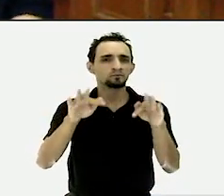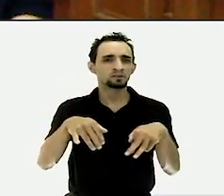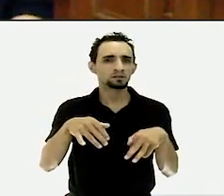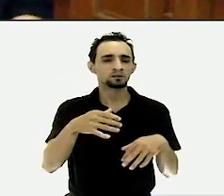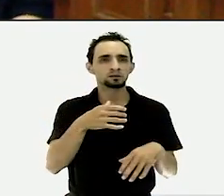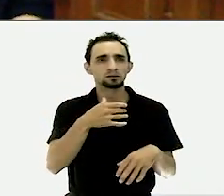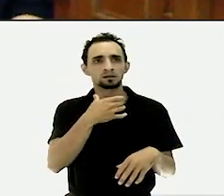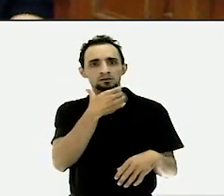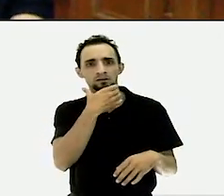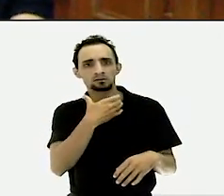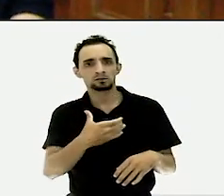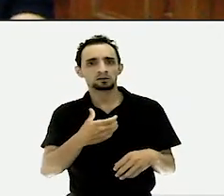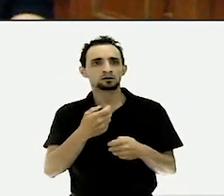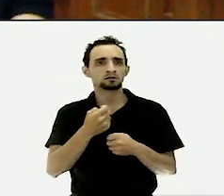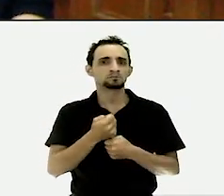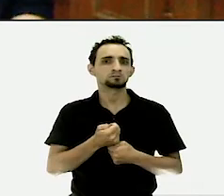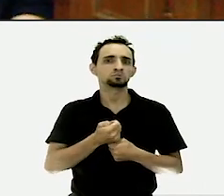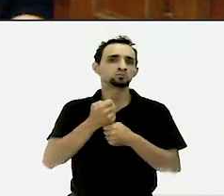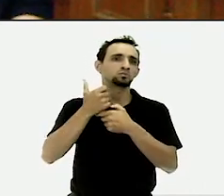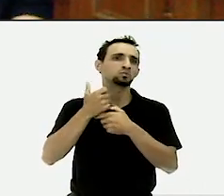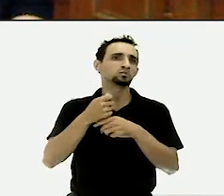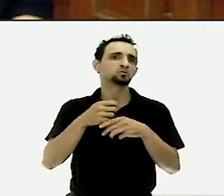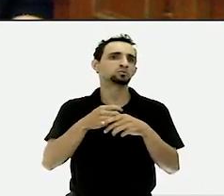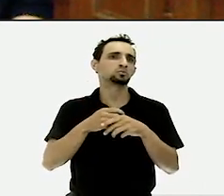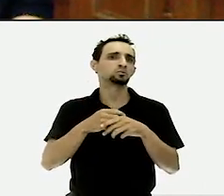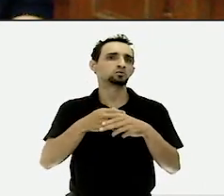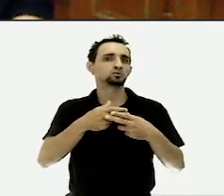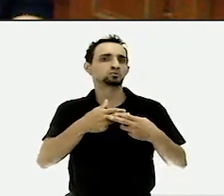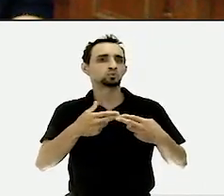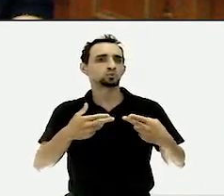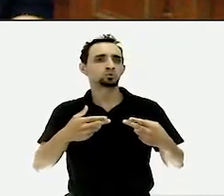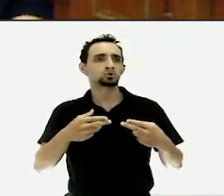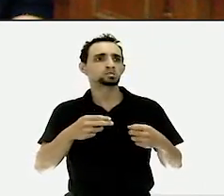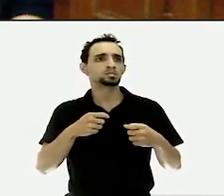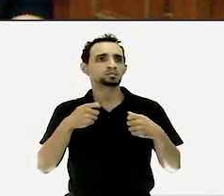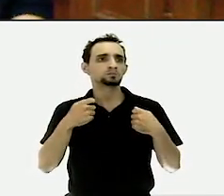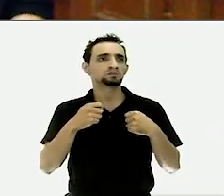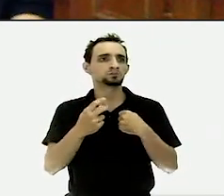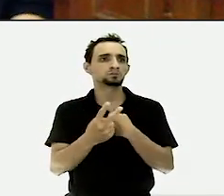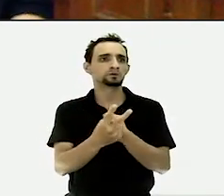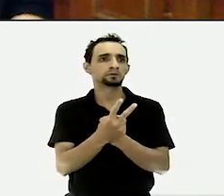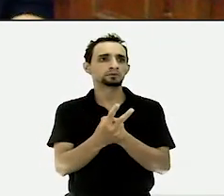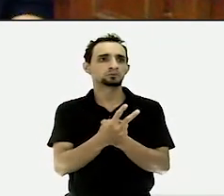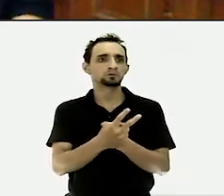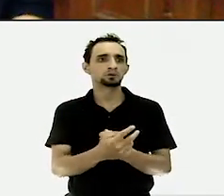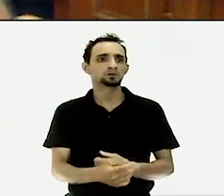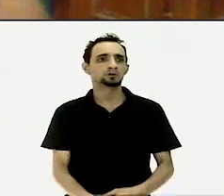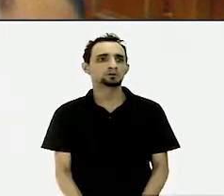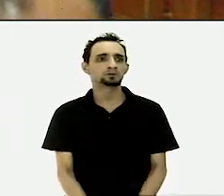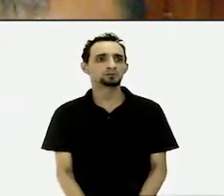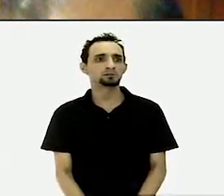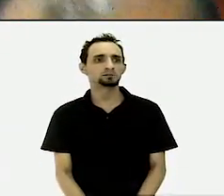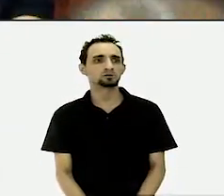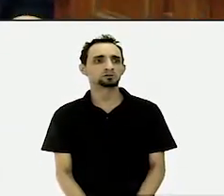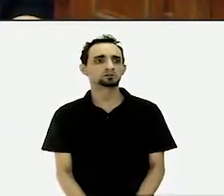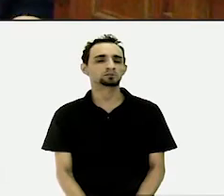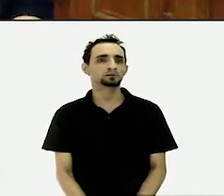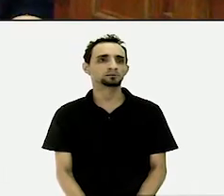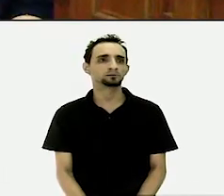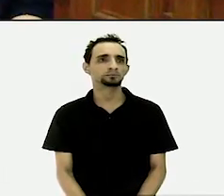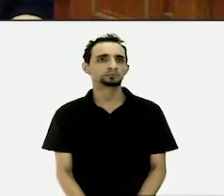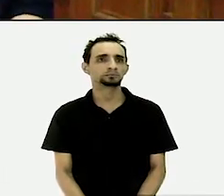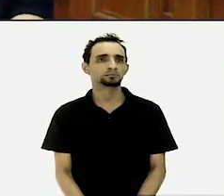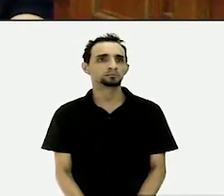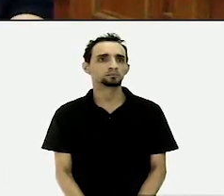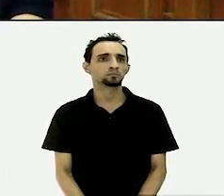algum tipo de sintoma de AVC, porque são essas que chamam o SAMU, como foi o caso de uma menina de 5 anos de idade